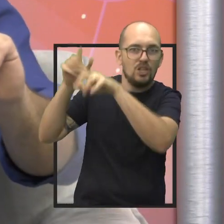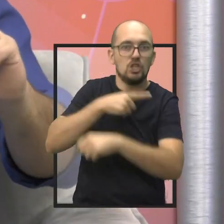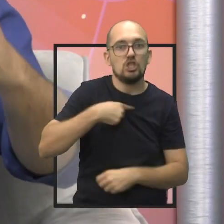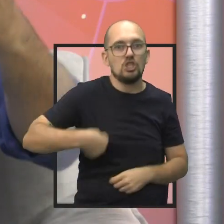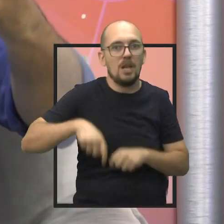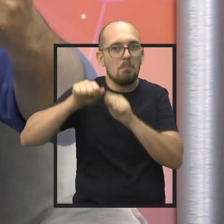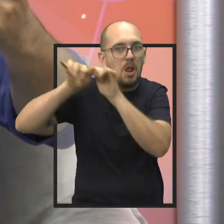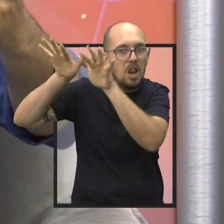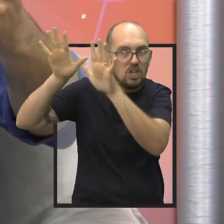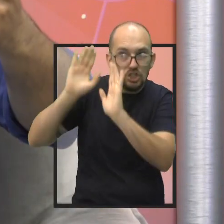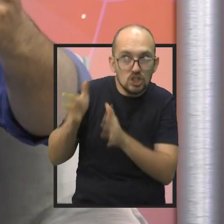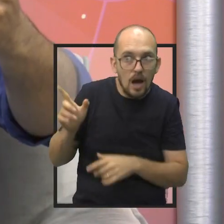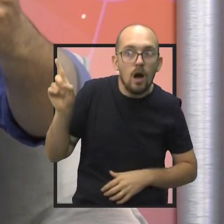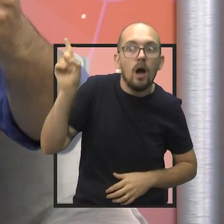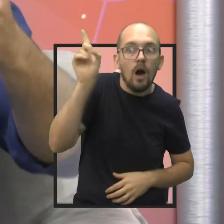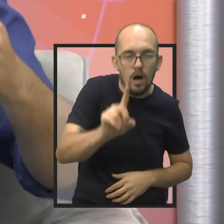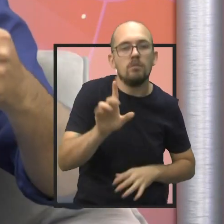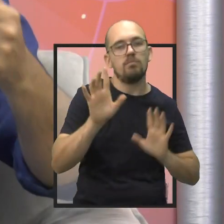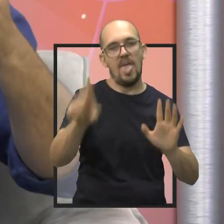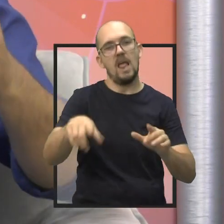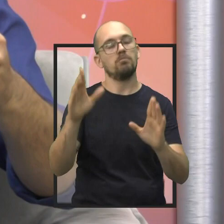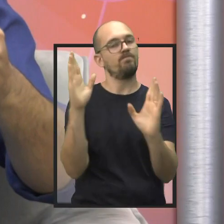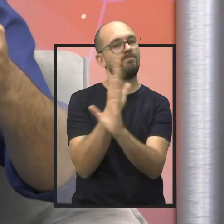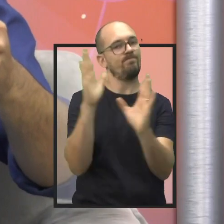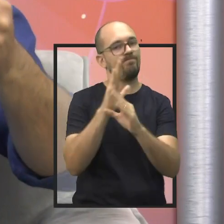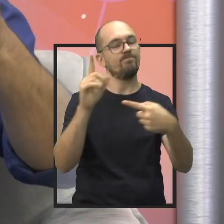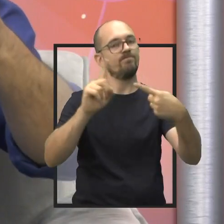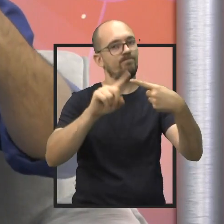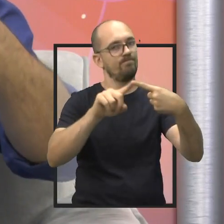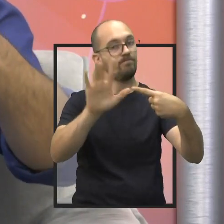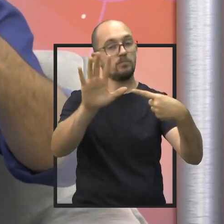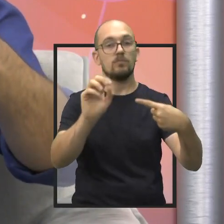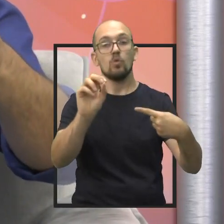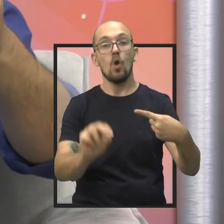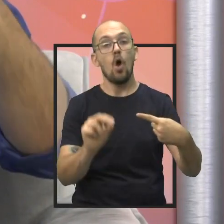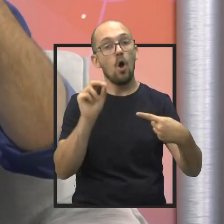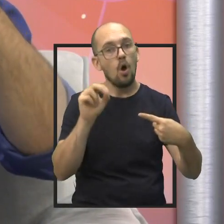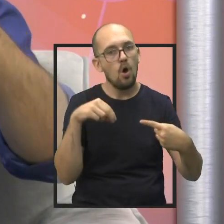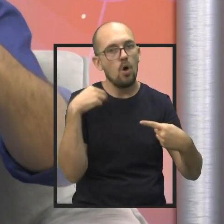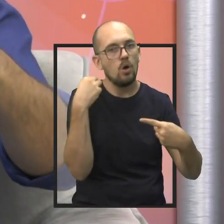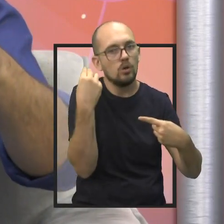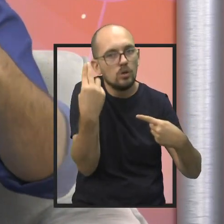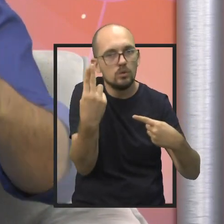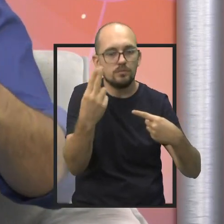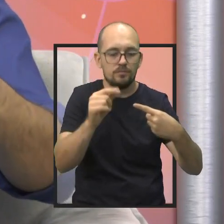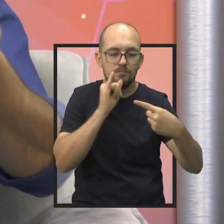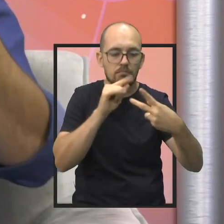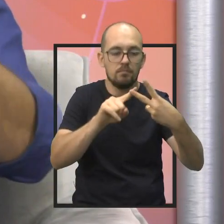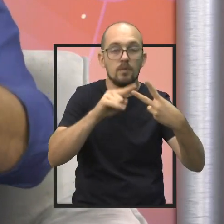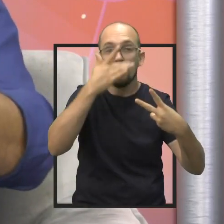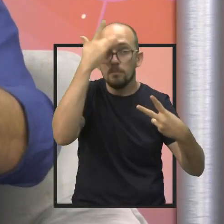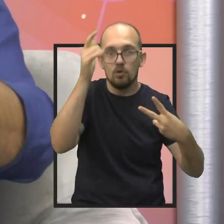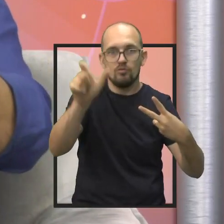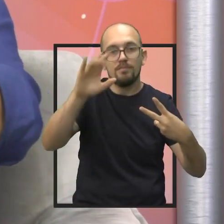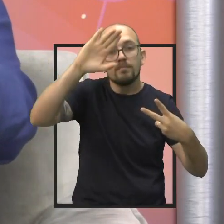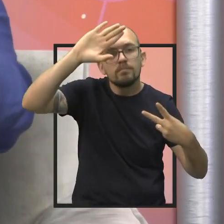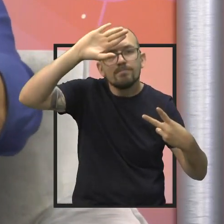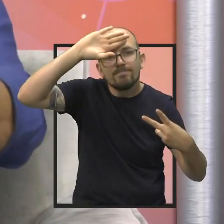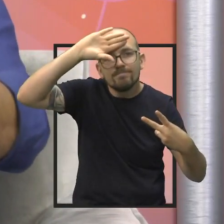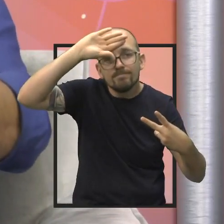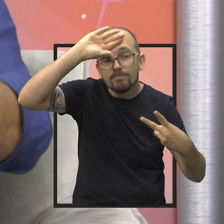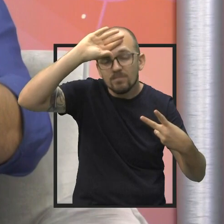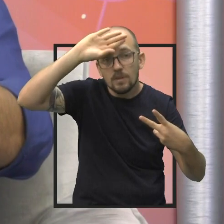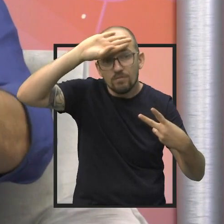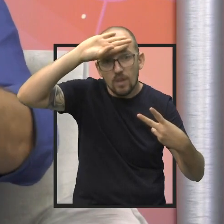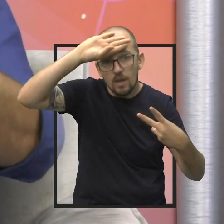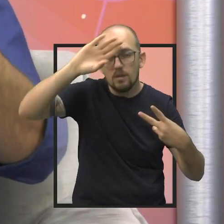situação 1, ele é considerado um caso suspeito. A situação 2 é quando o paciente apresenta febre e mais um